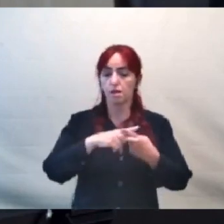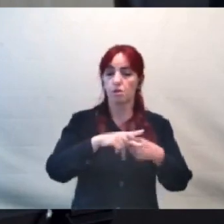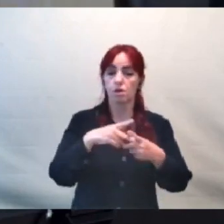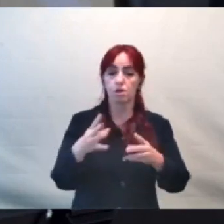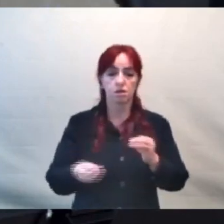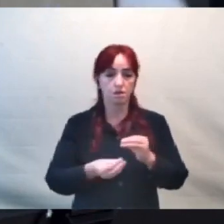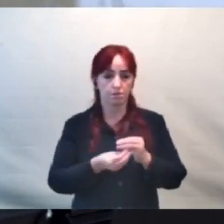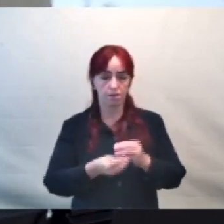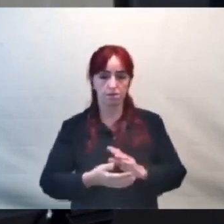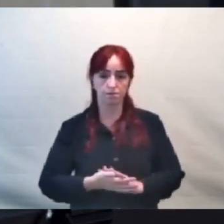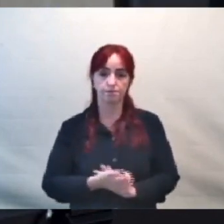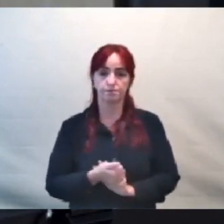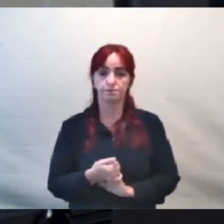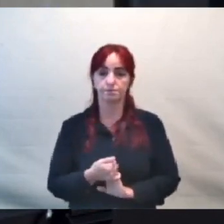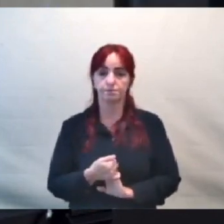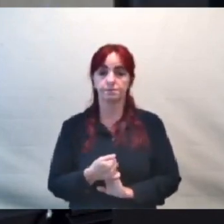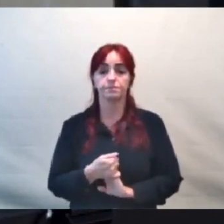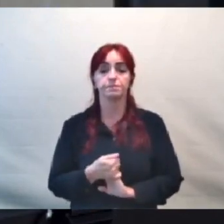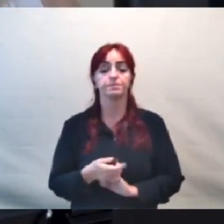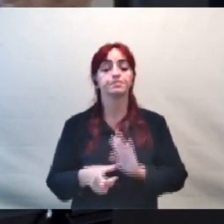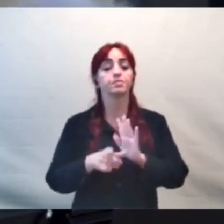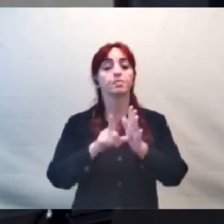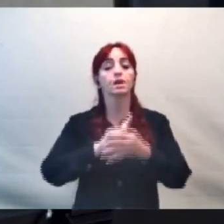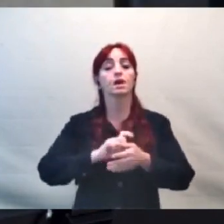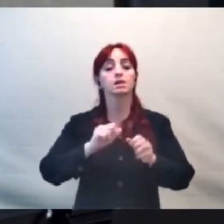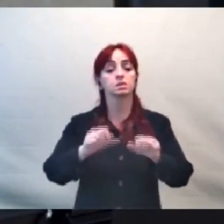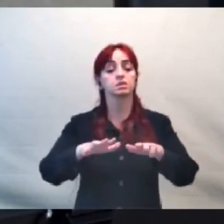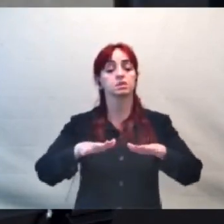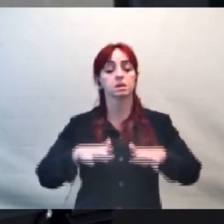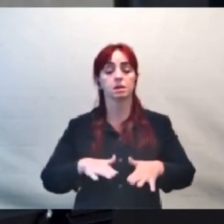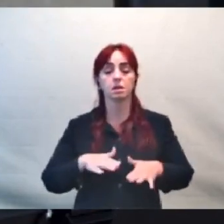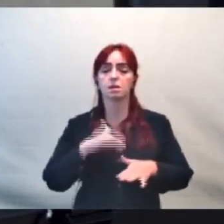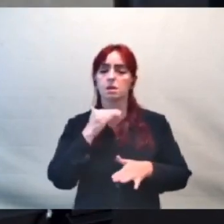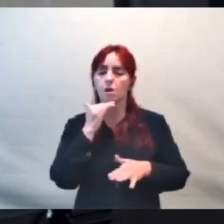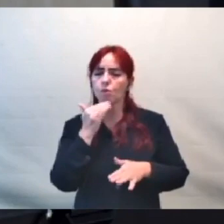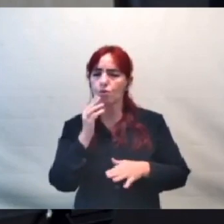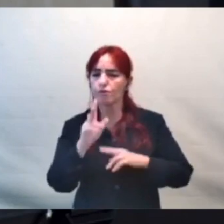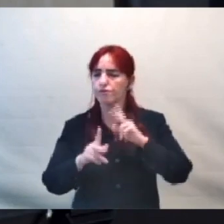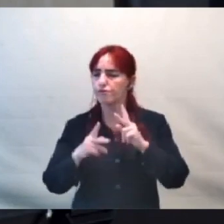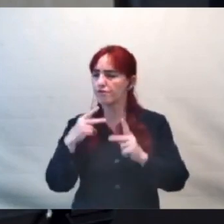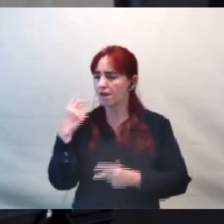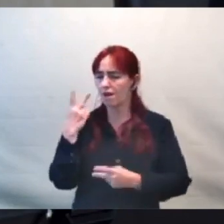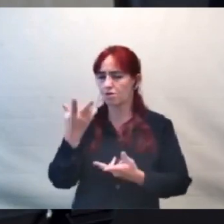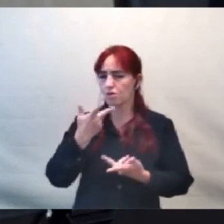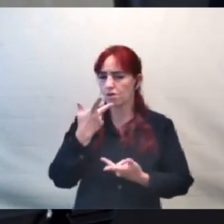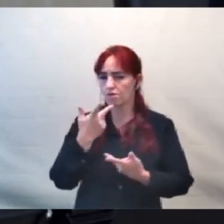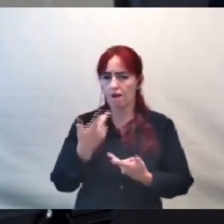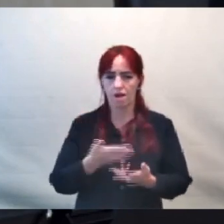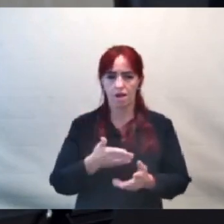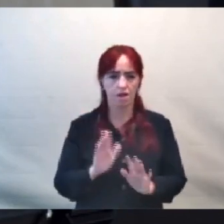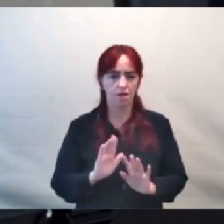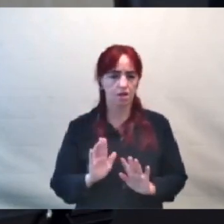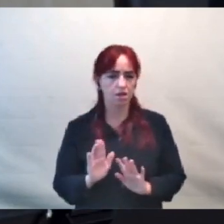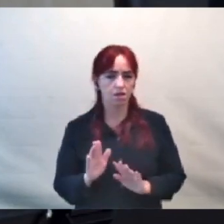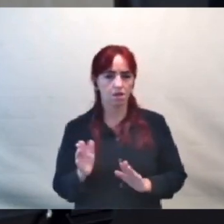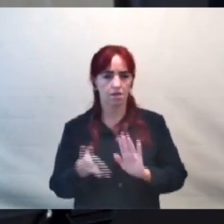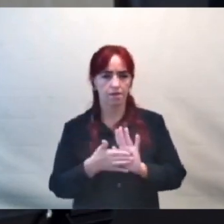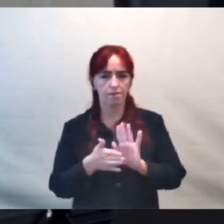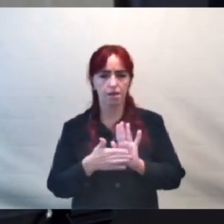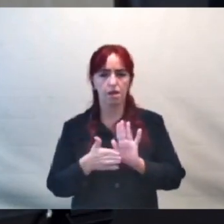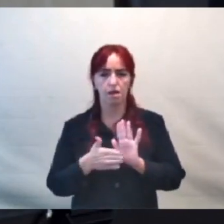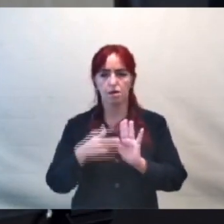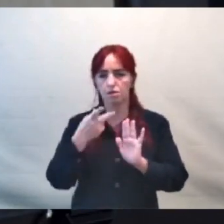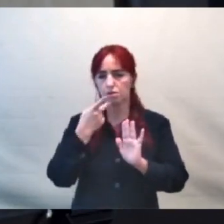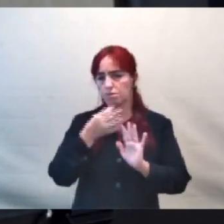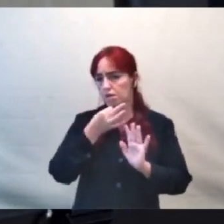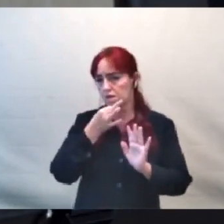Para que, antes de nós passarmos para a audiência pública, algum vereador quer falar algo sobre... algo da pauta ou sobre os